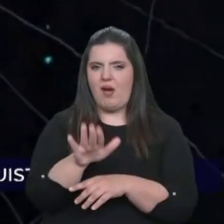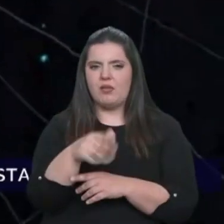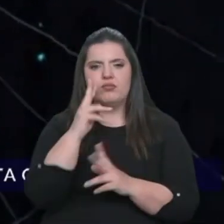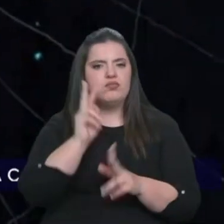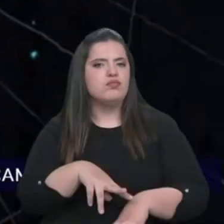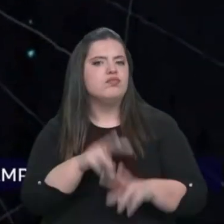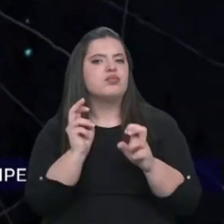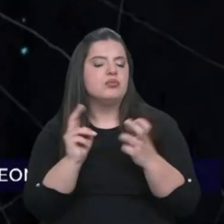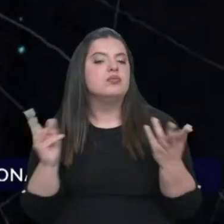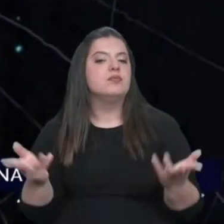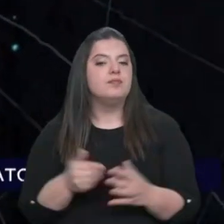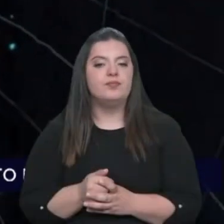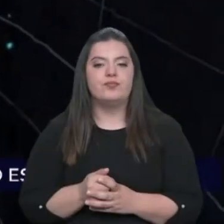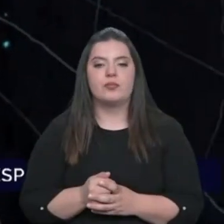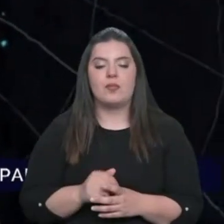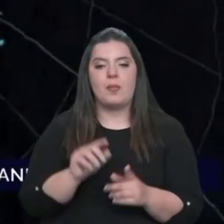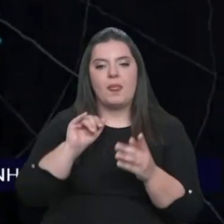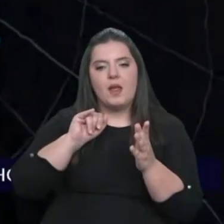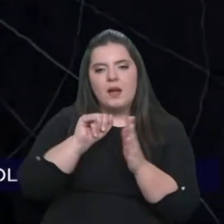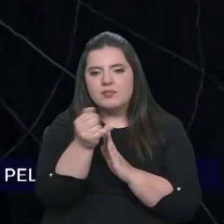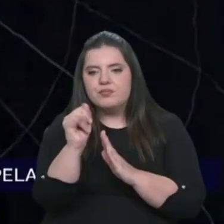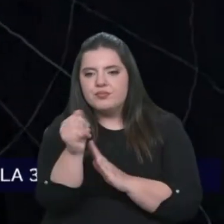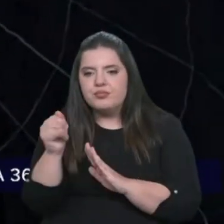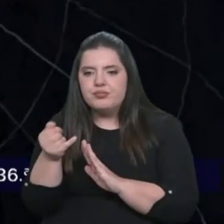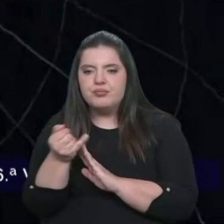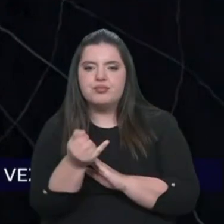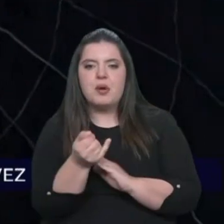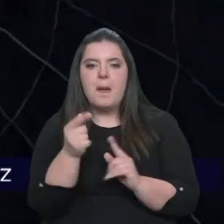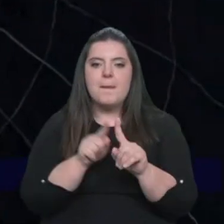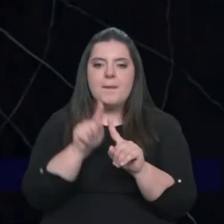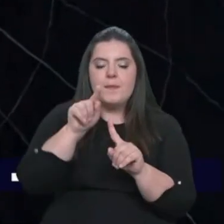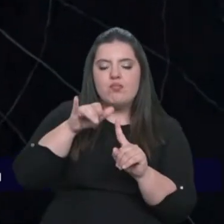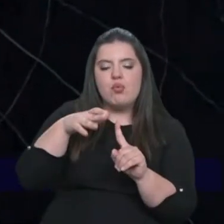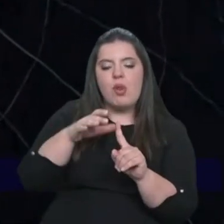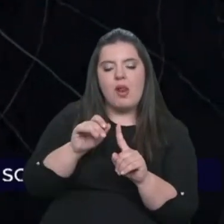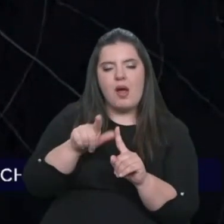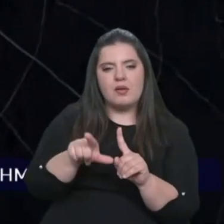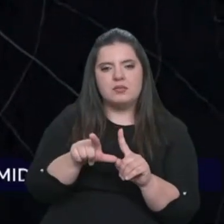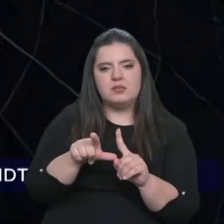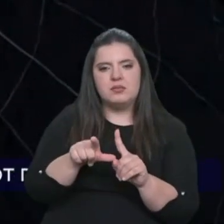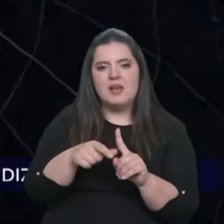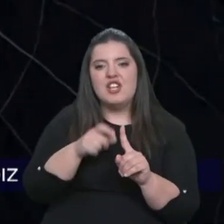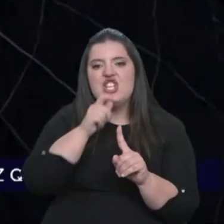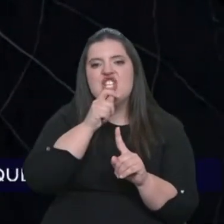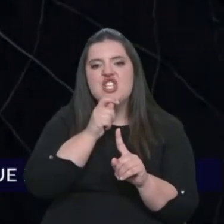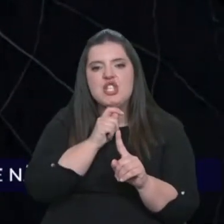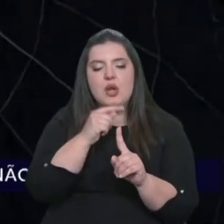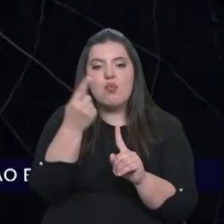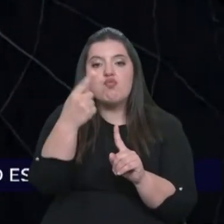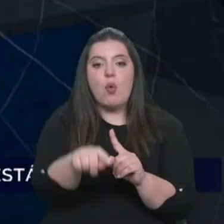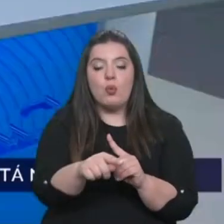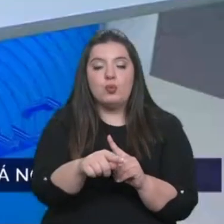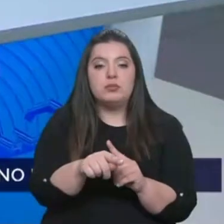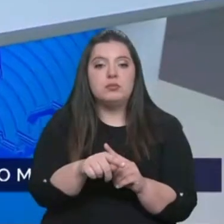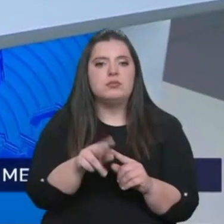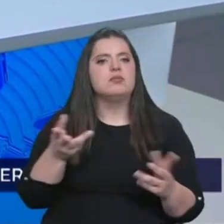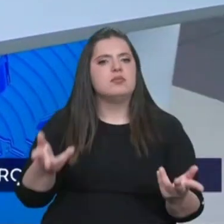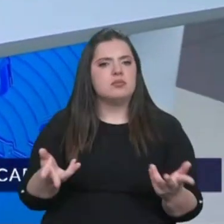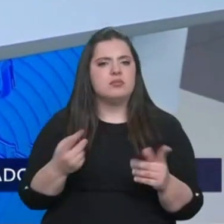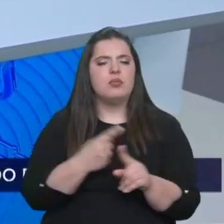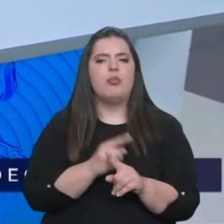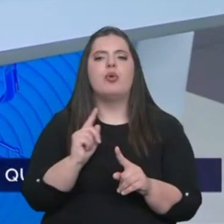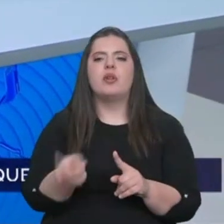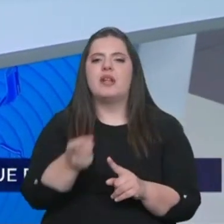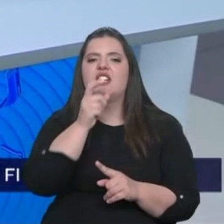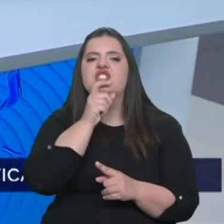descobriu várias crateras, sobretudo na zona polar de Ceres, repletas de gelo. A grande questão sempre foi: porquê